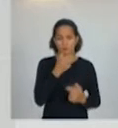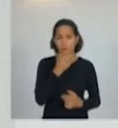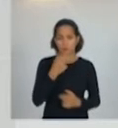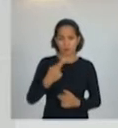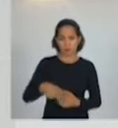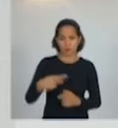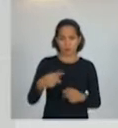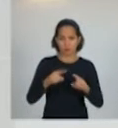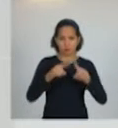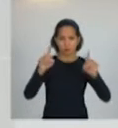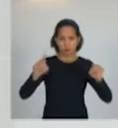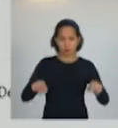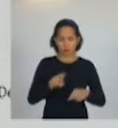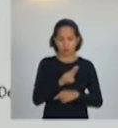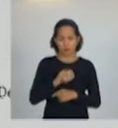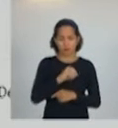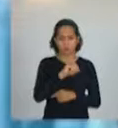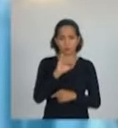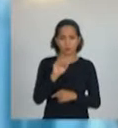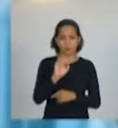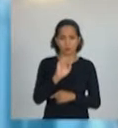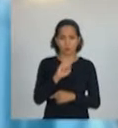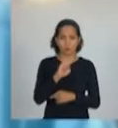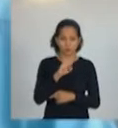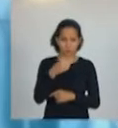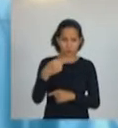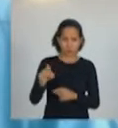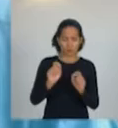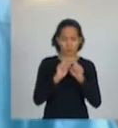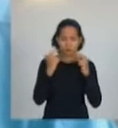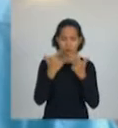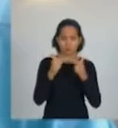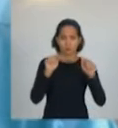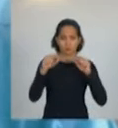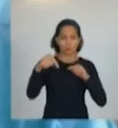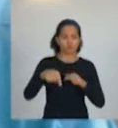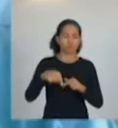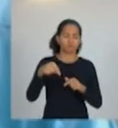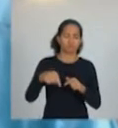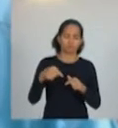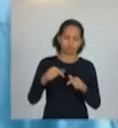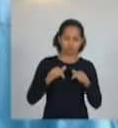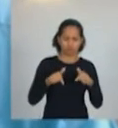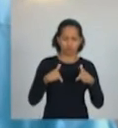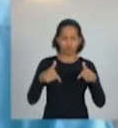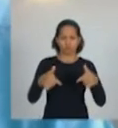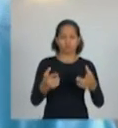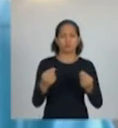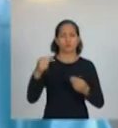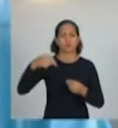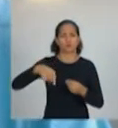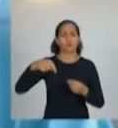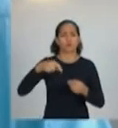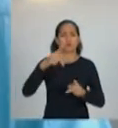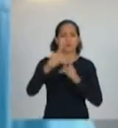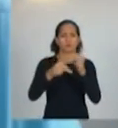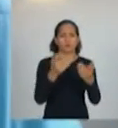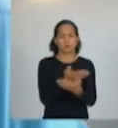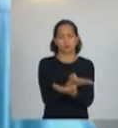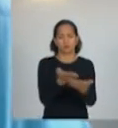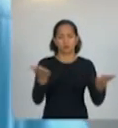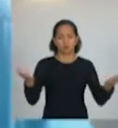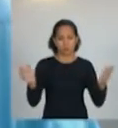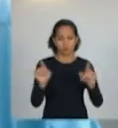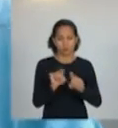nossa casa, José Eliudo Paixão, servidor da Assembleia, que muito serviço prestou à nossa população.